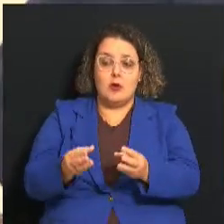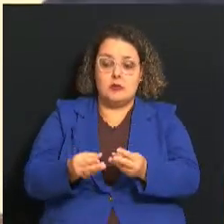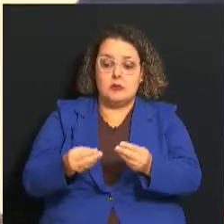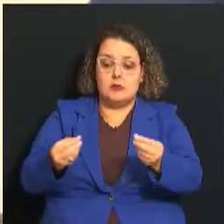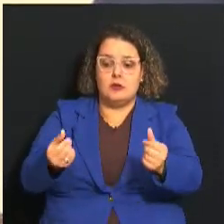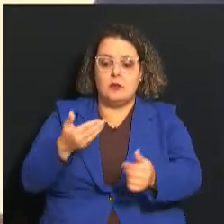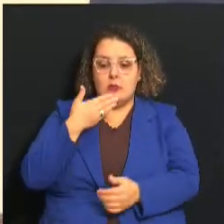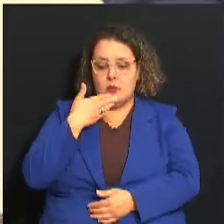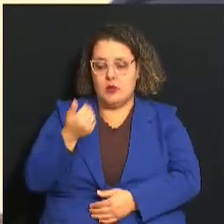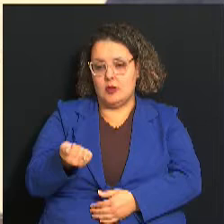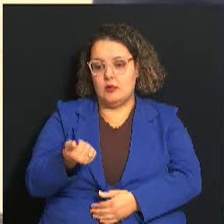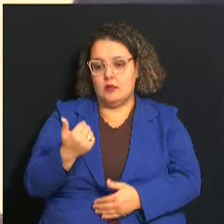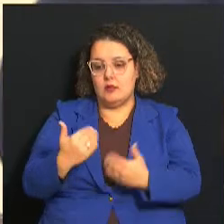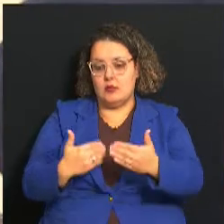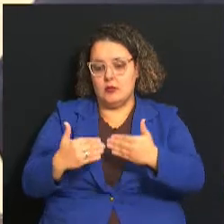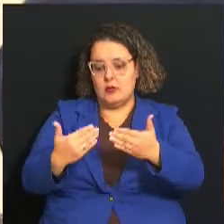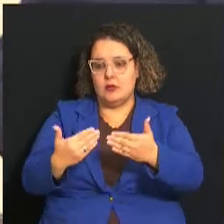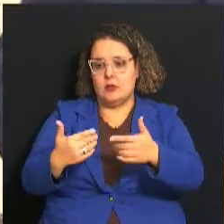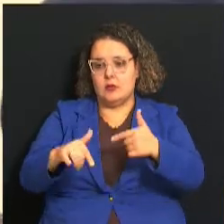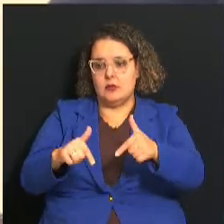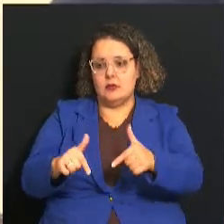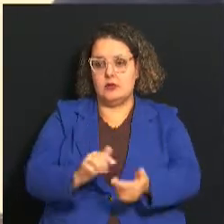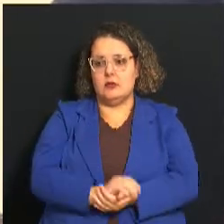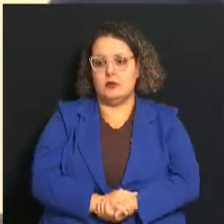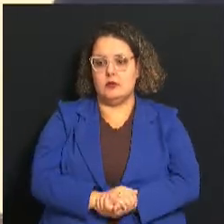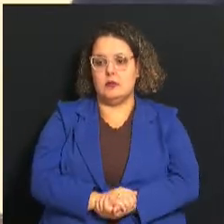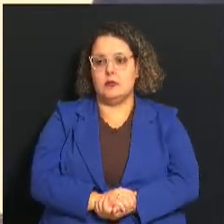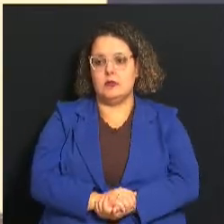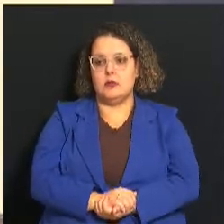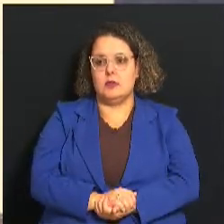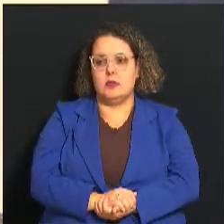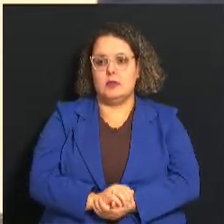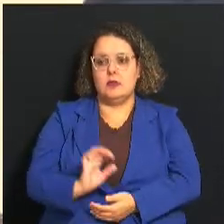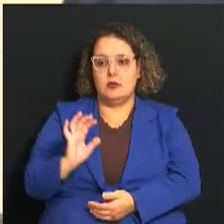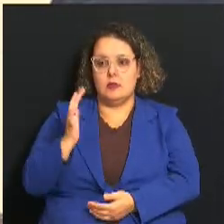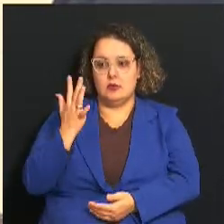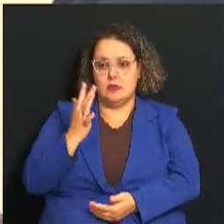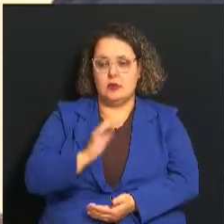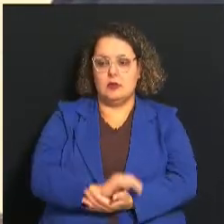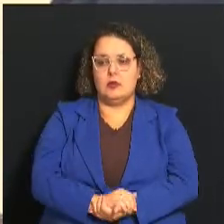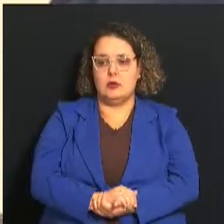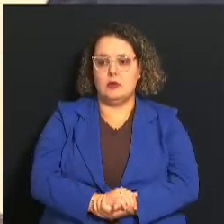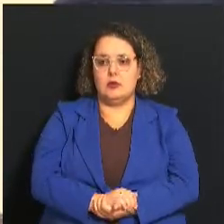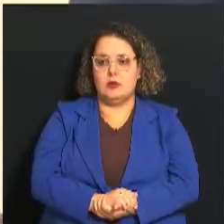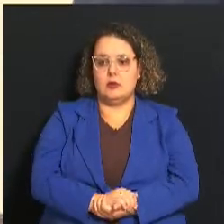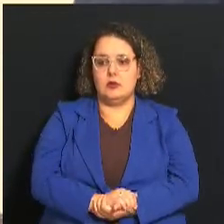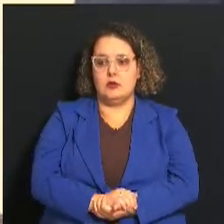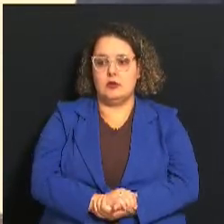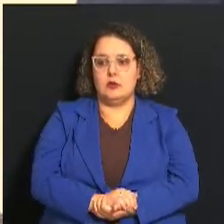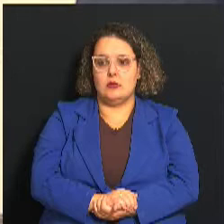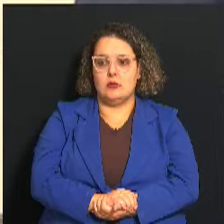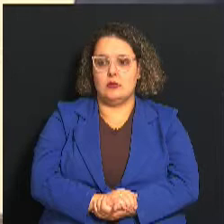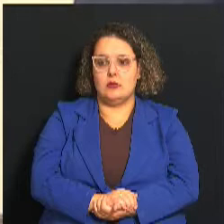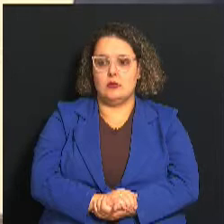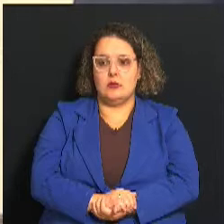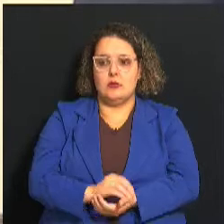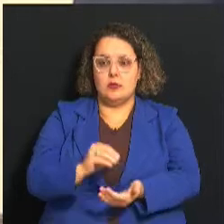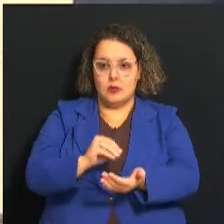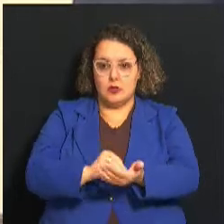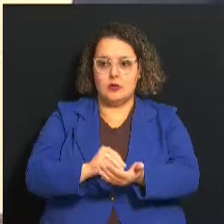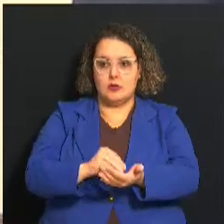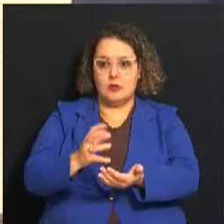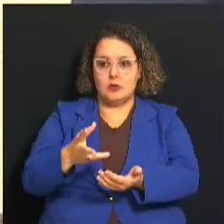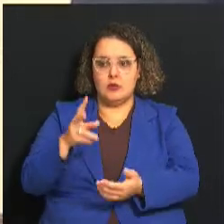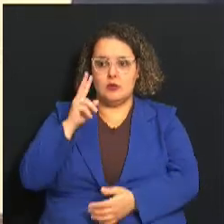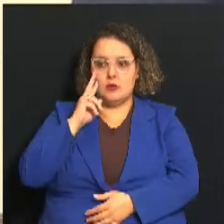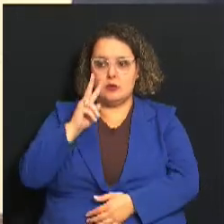medida que ele for, se for acontecendo. Então, e eu, por último, já estava aqui olhando,